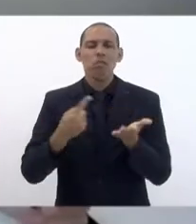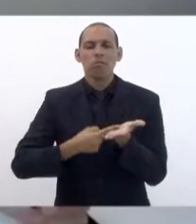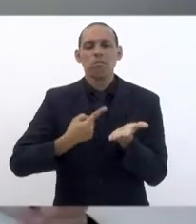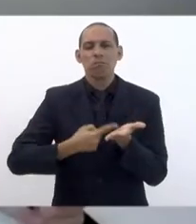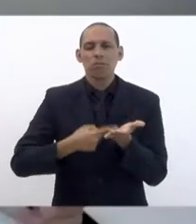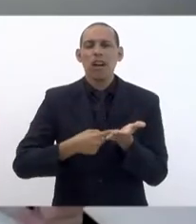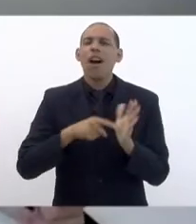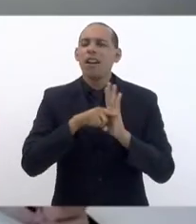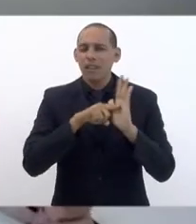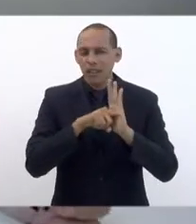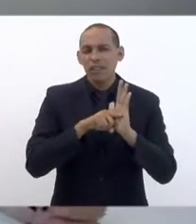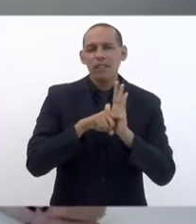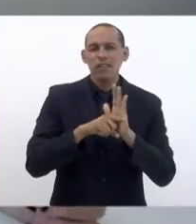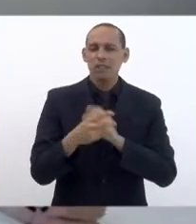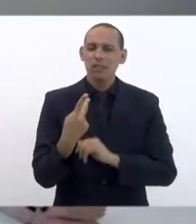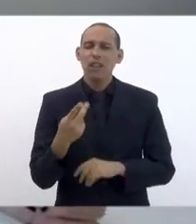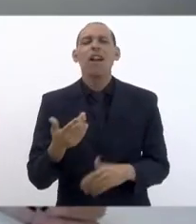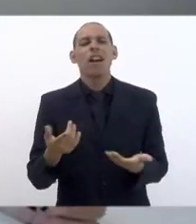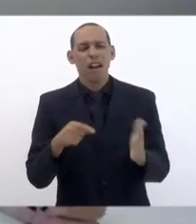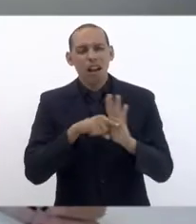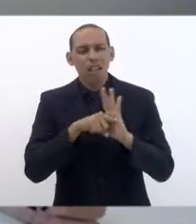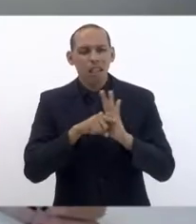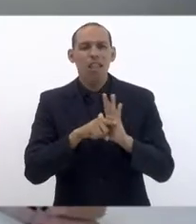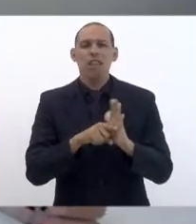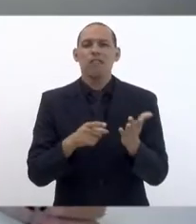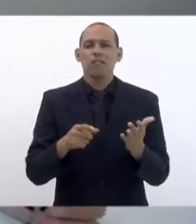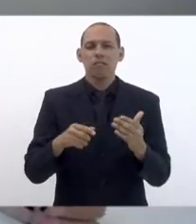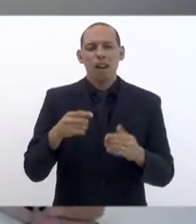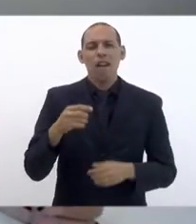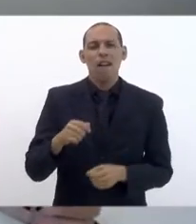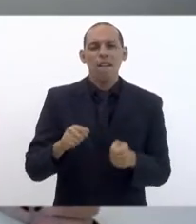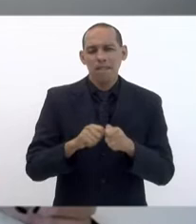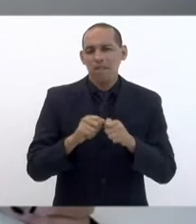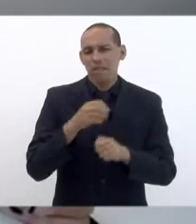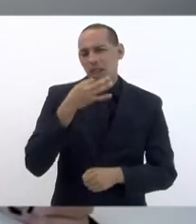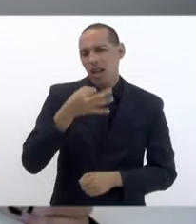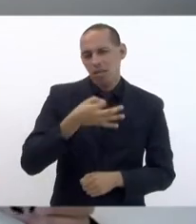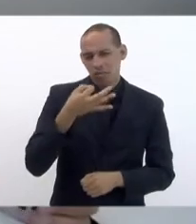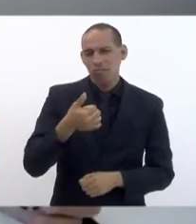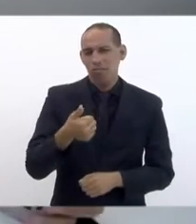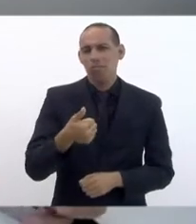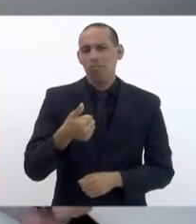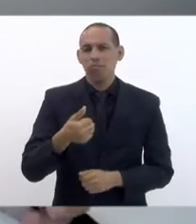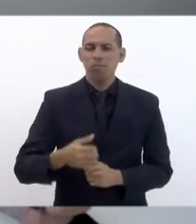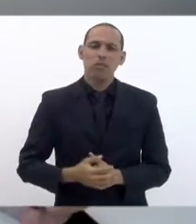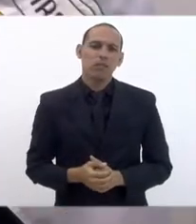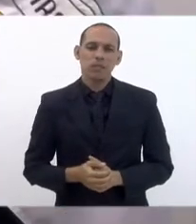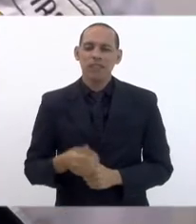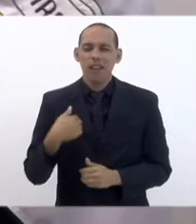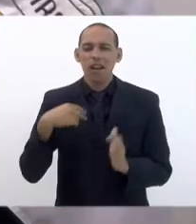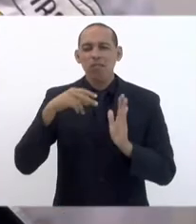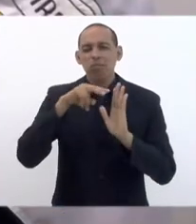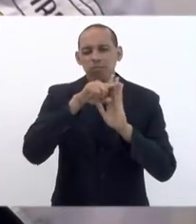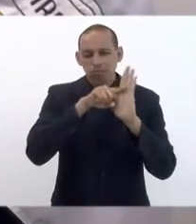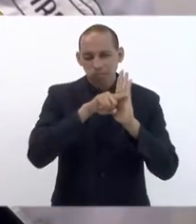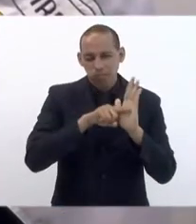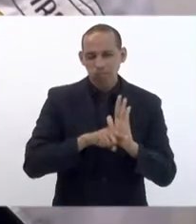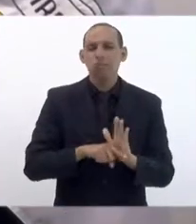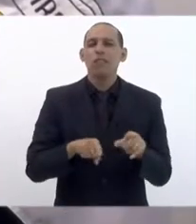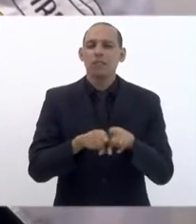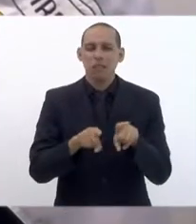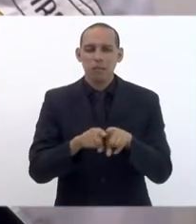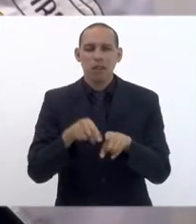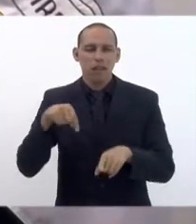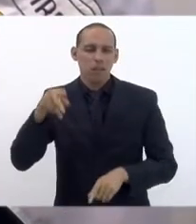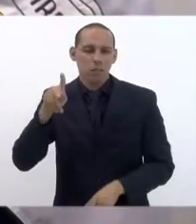aqui, analisa vamos você. Vamos analisar melhor para ver se a gente faz um parecido. Ok. Chega um pouco confluente. Eu vou dar uma analisada aqui na presidência